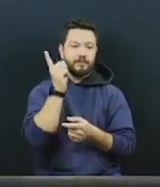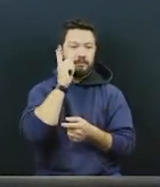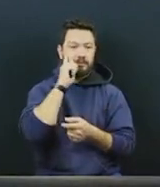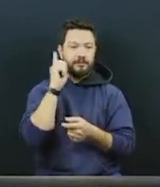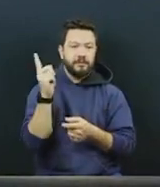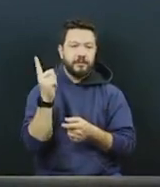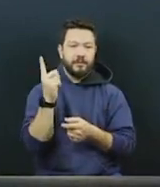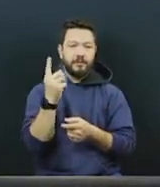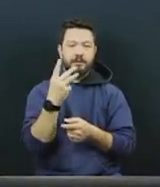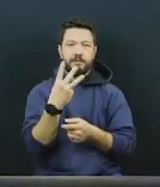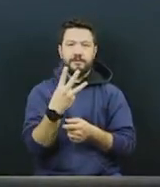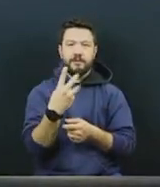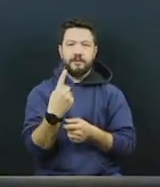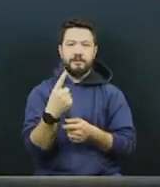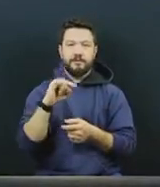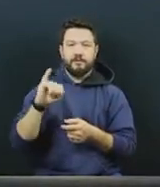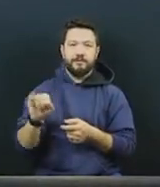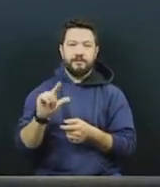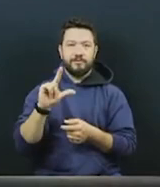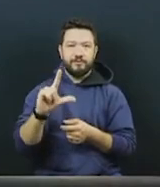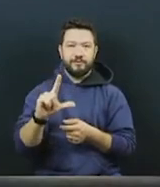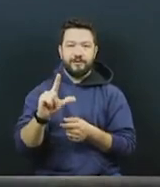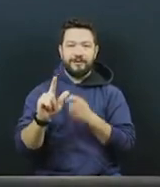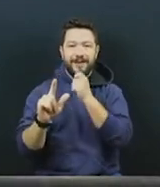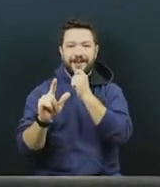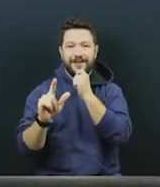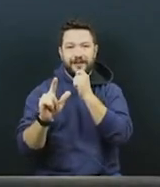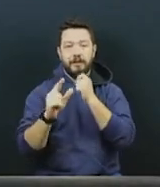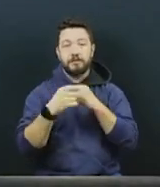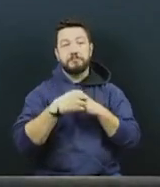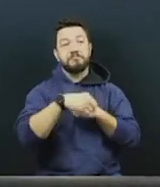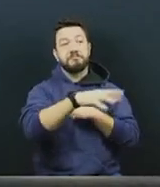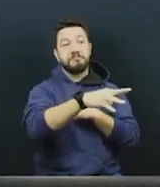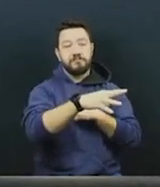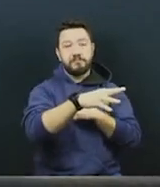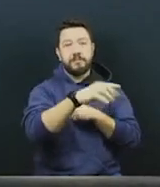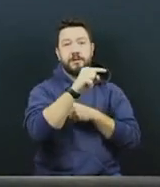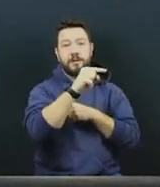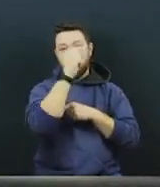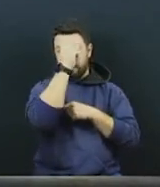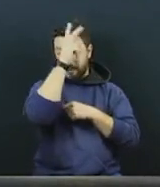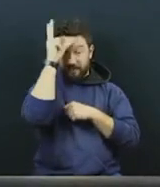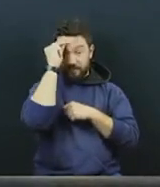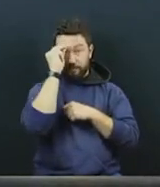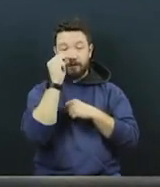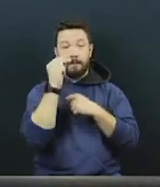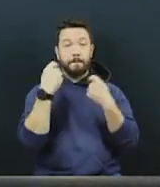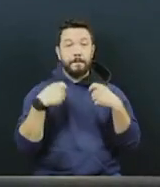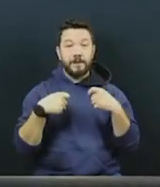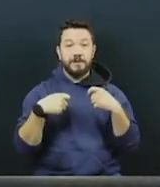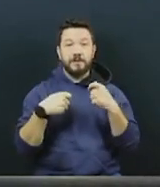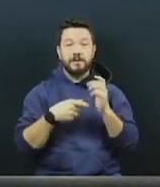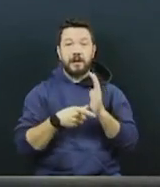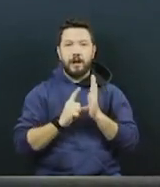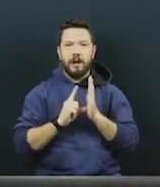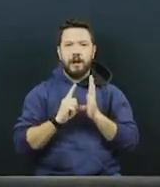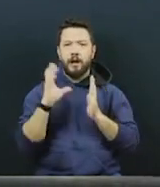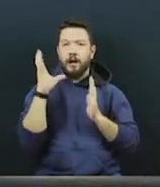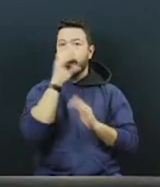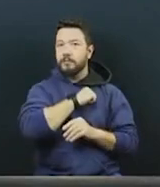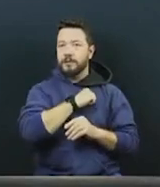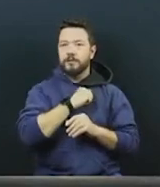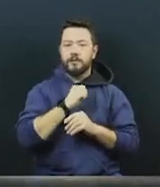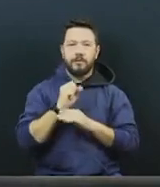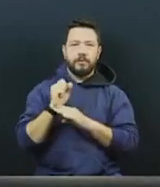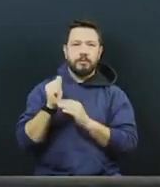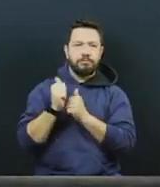nós solicitamos uma sugestão, fazemos uma sugestão executiva para que o município já comece a adotar essas alterações, com observância a essa lei que